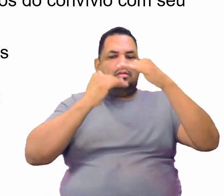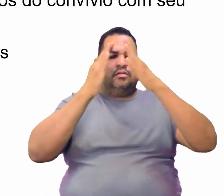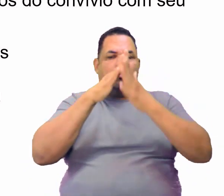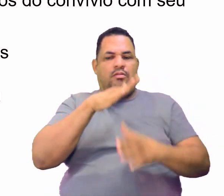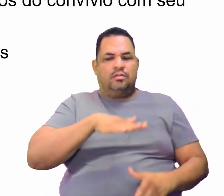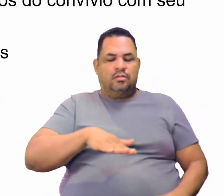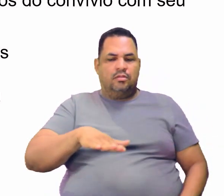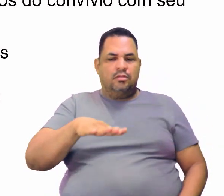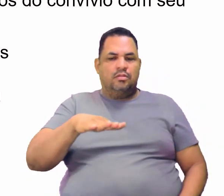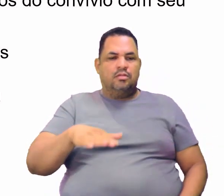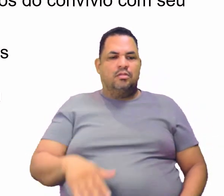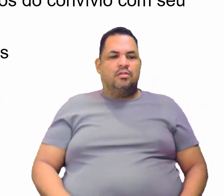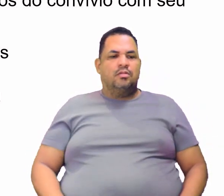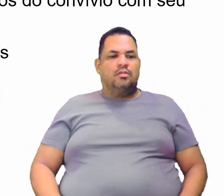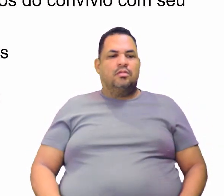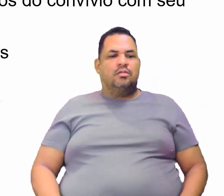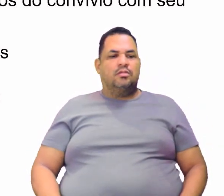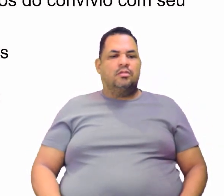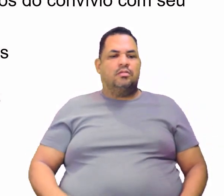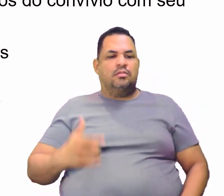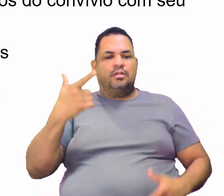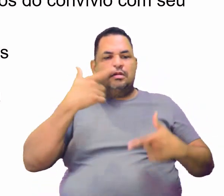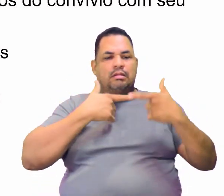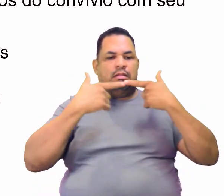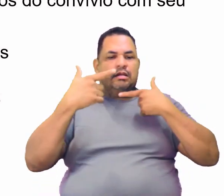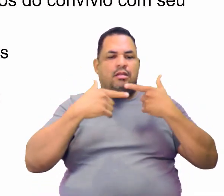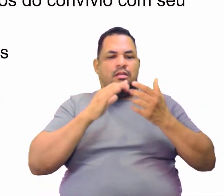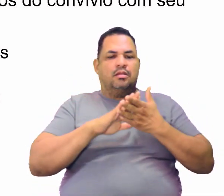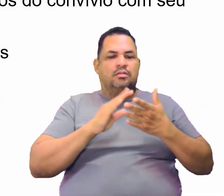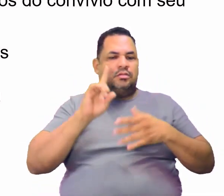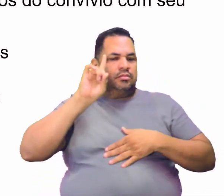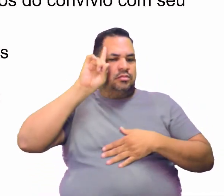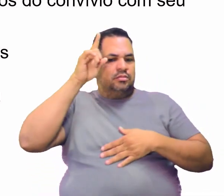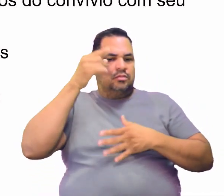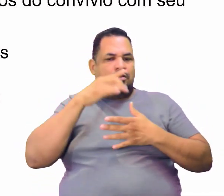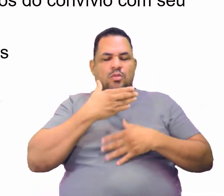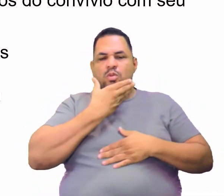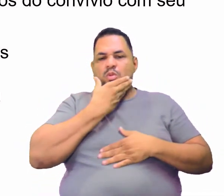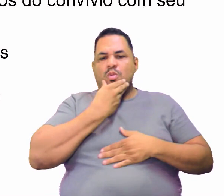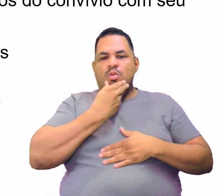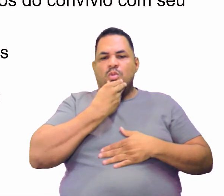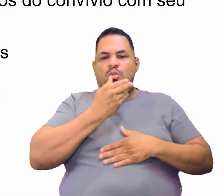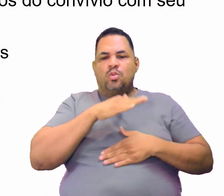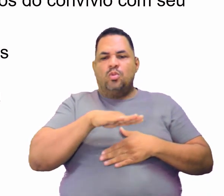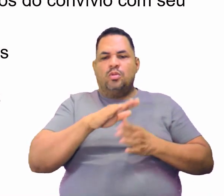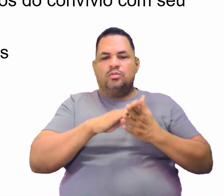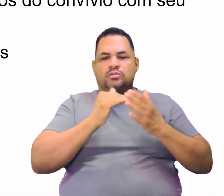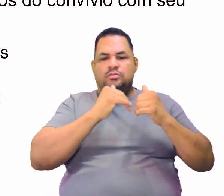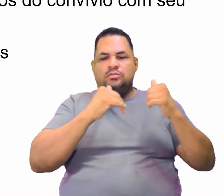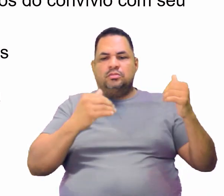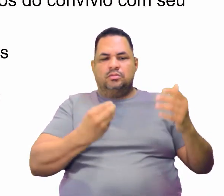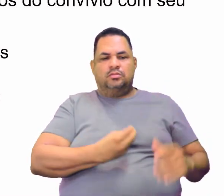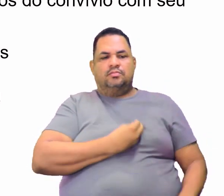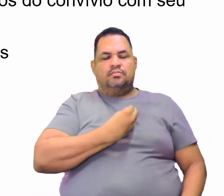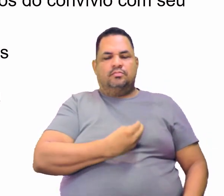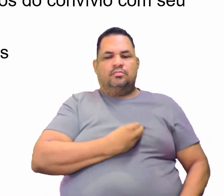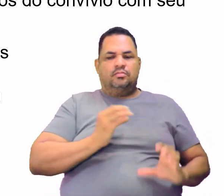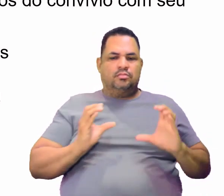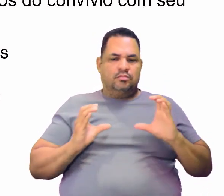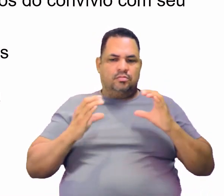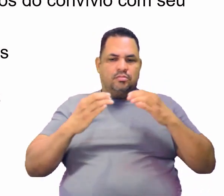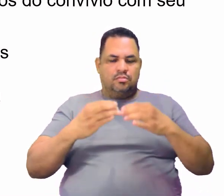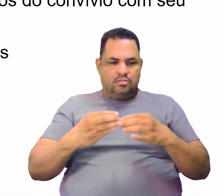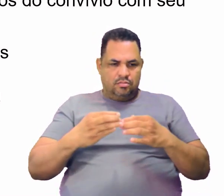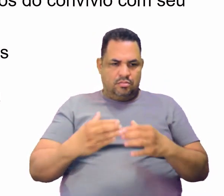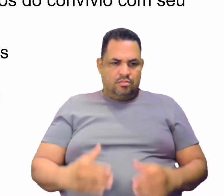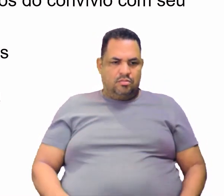desenvolvimento infantil. C. Satirizar o nível de criatividade de meninos isolados